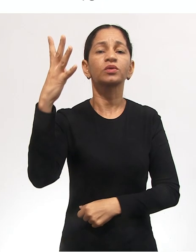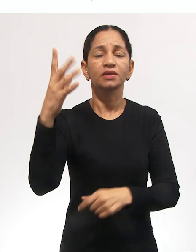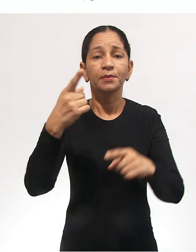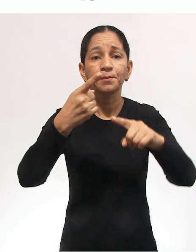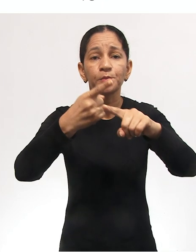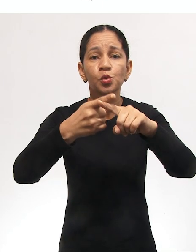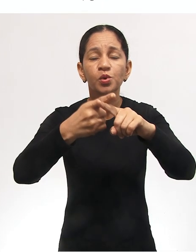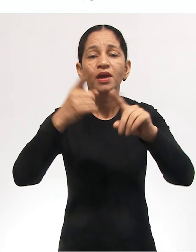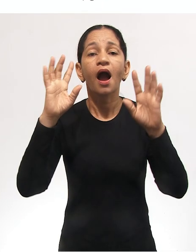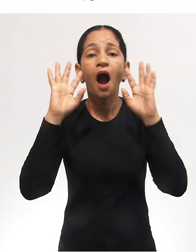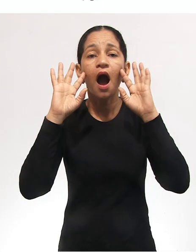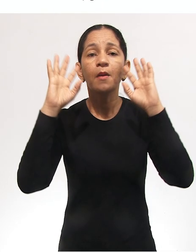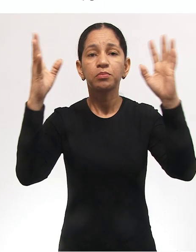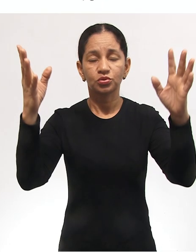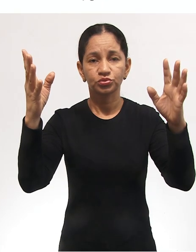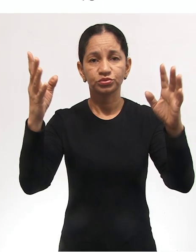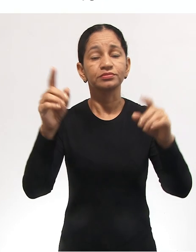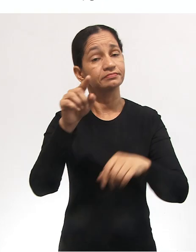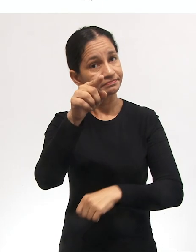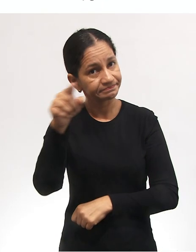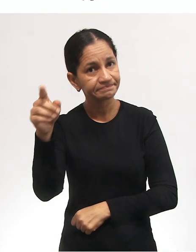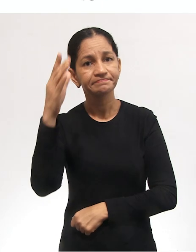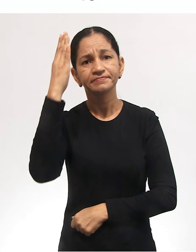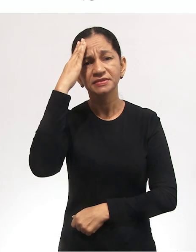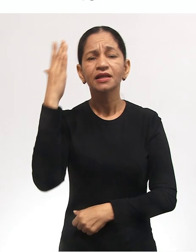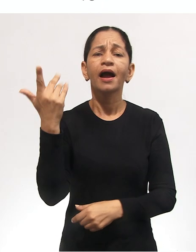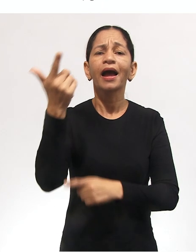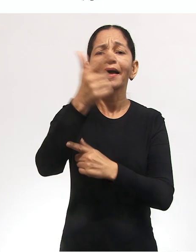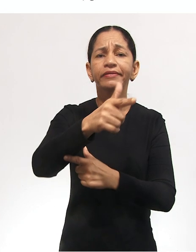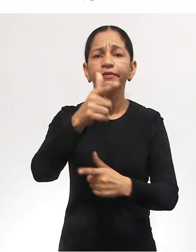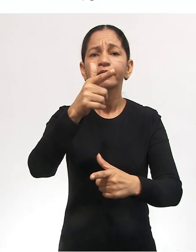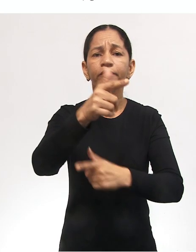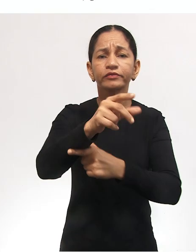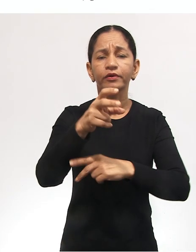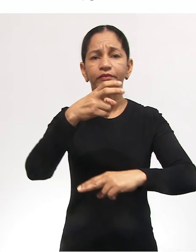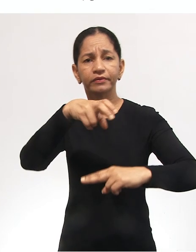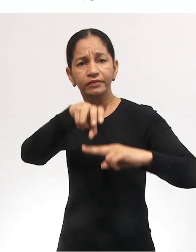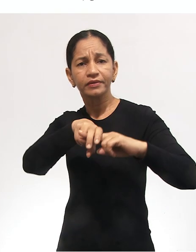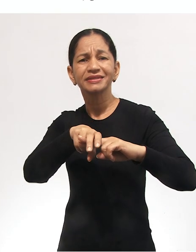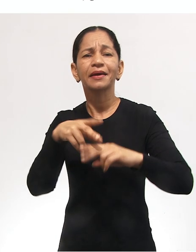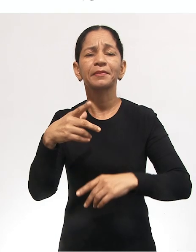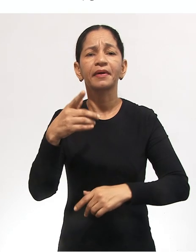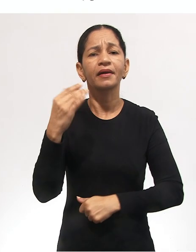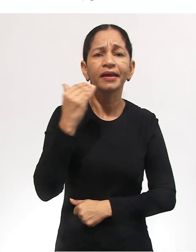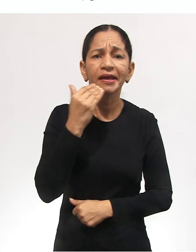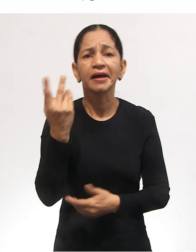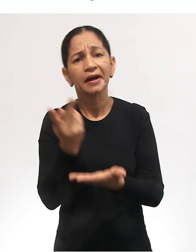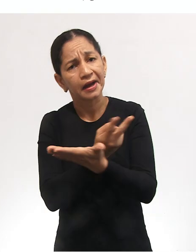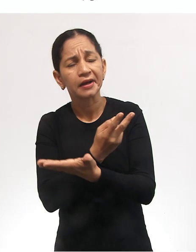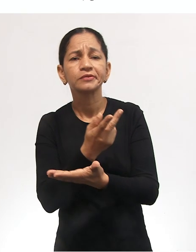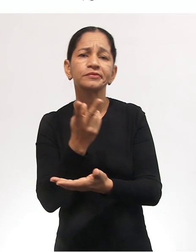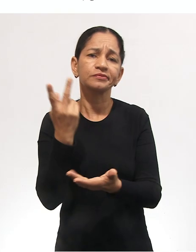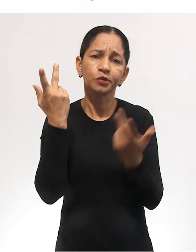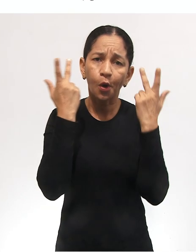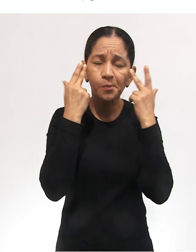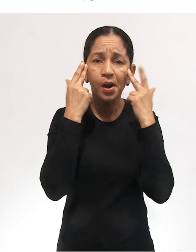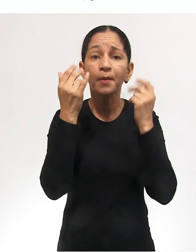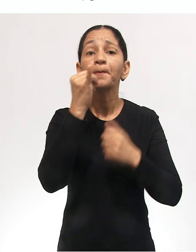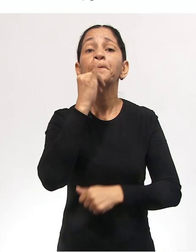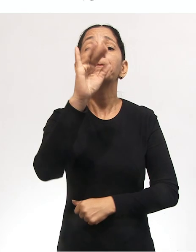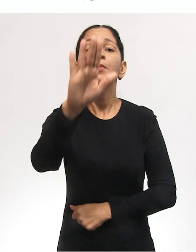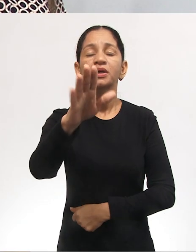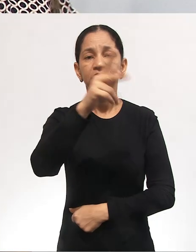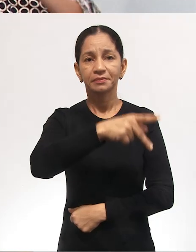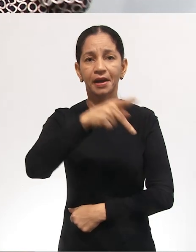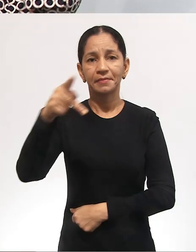nós praticamos exercícios repetitivos e posturas incorretas. Então, por exemplo, professor ele